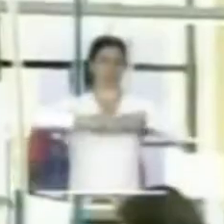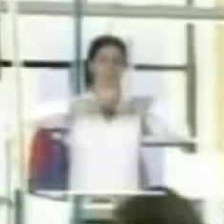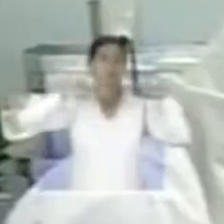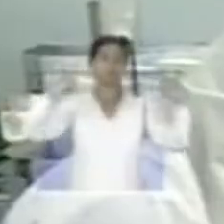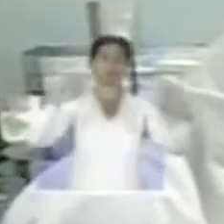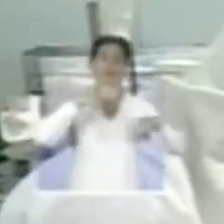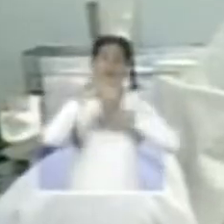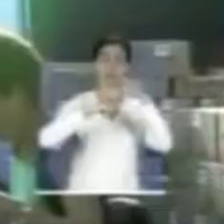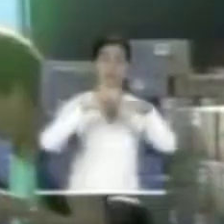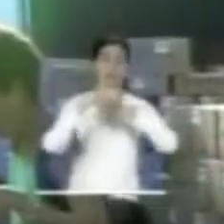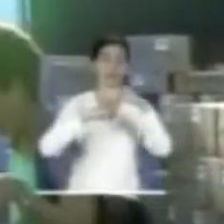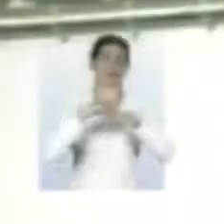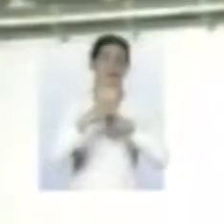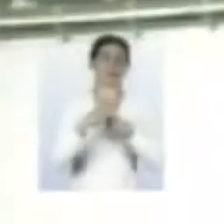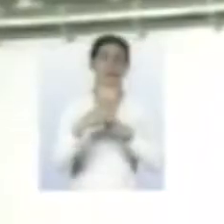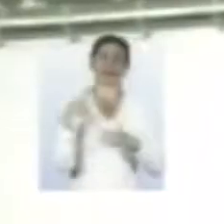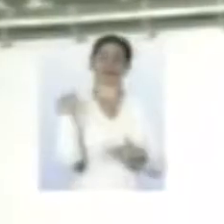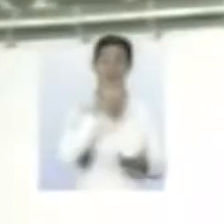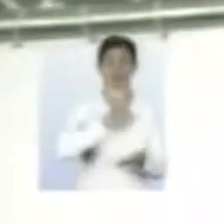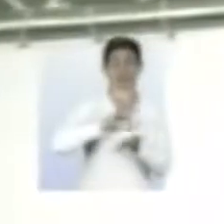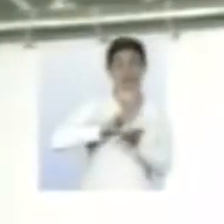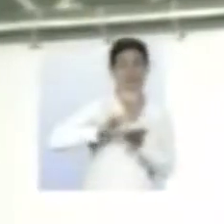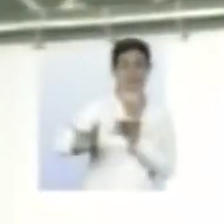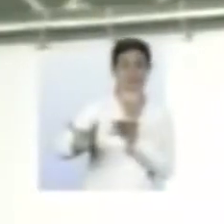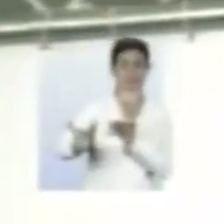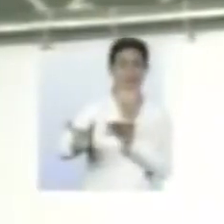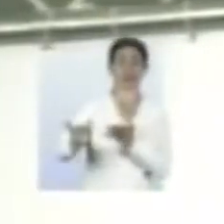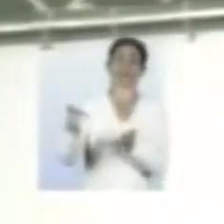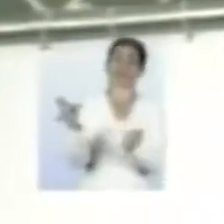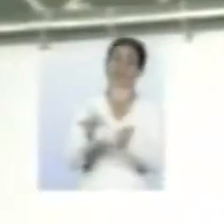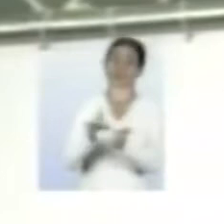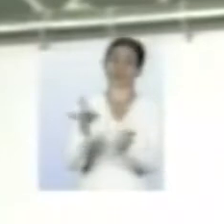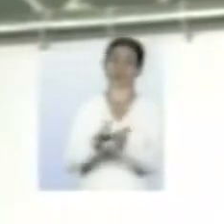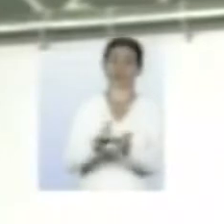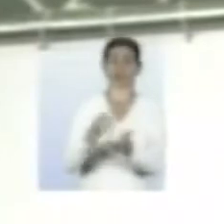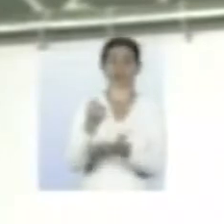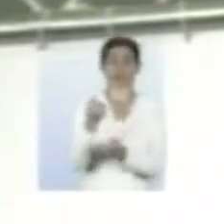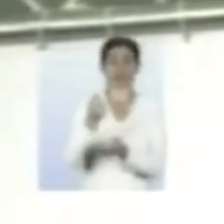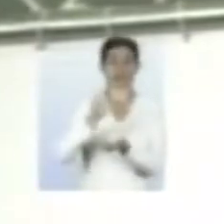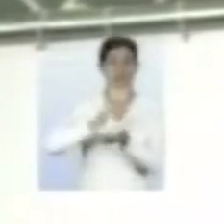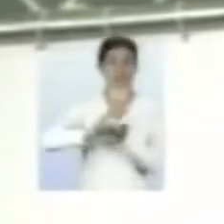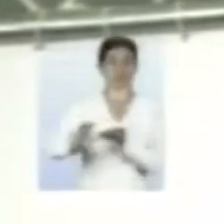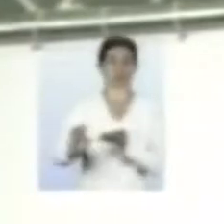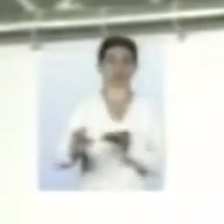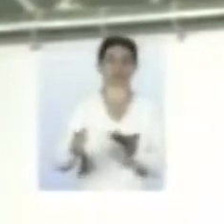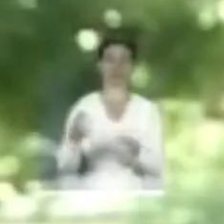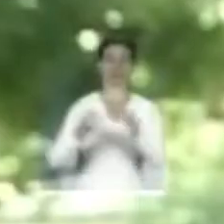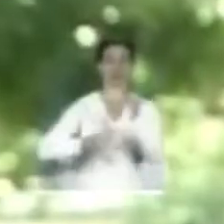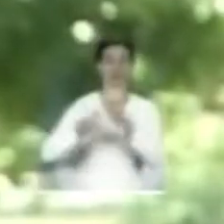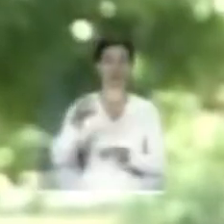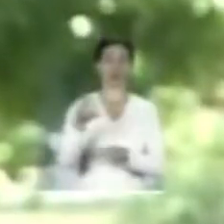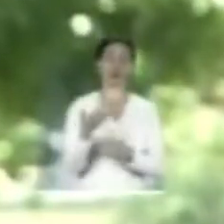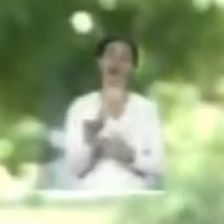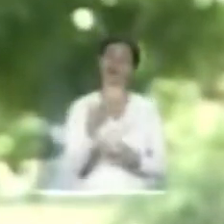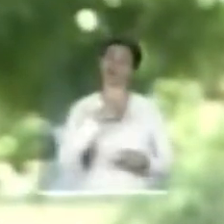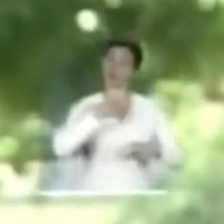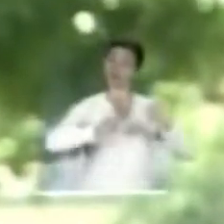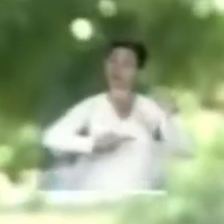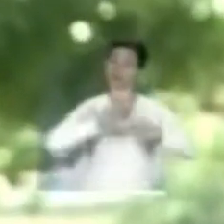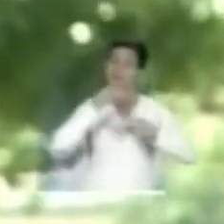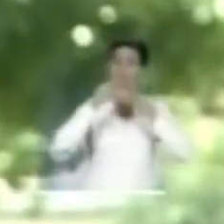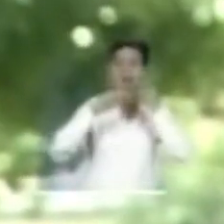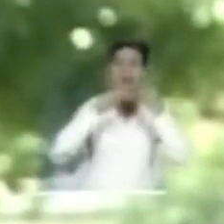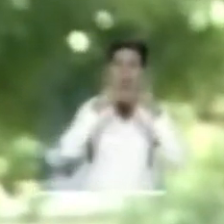para aumentar a produção e o emprego. Nós somos inimigos dos impostos injustos. Ele é um político de